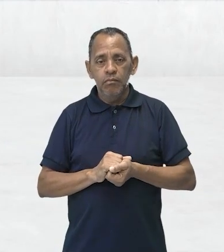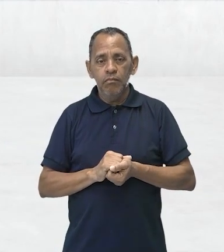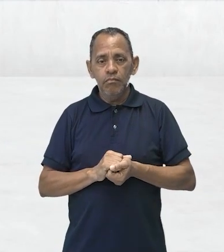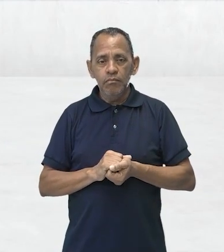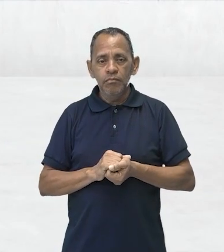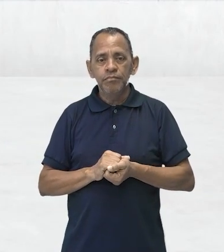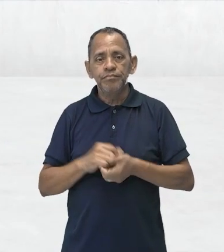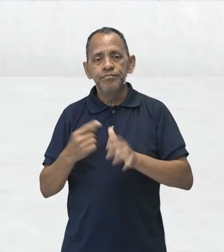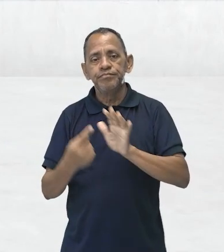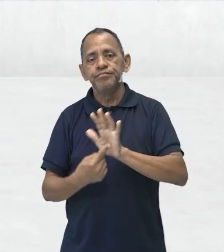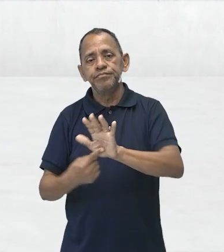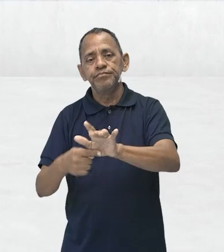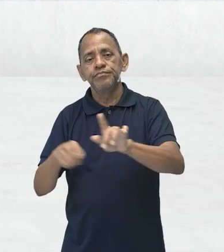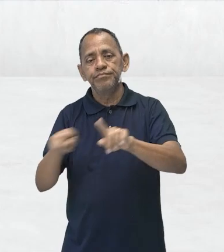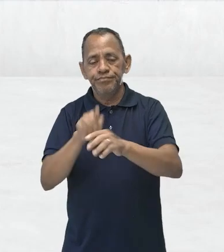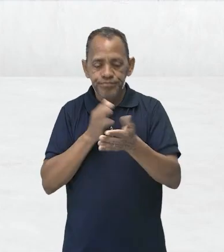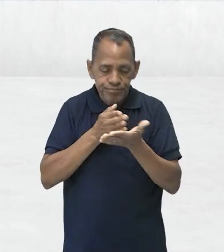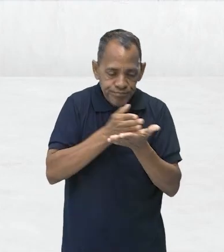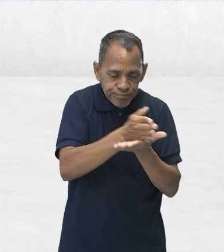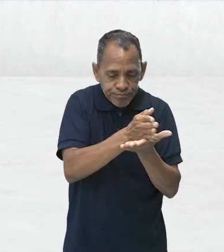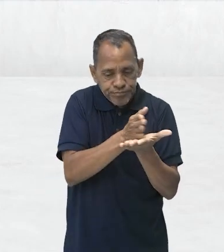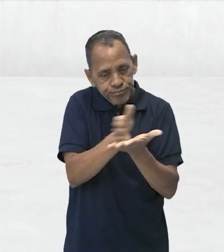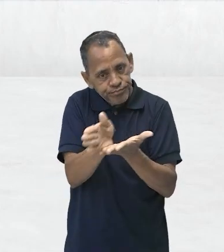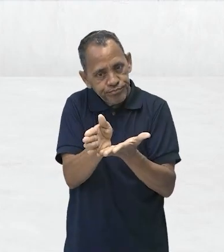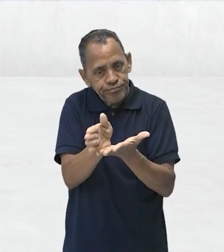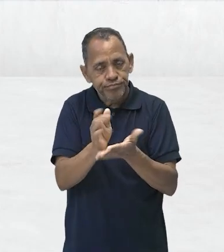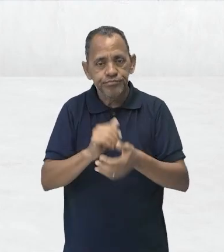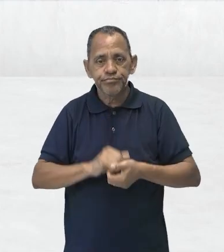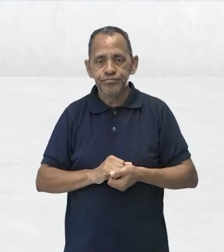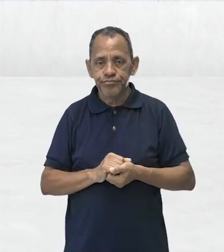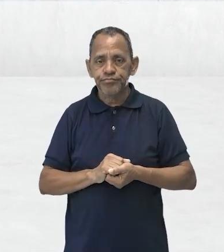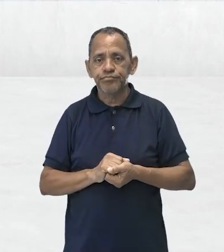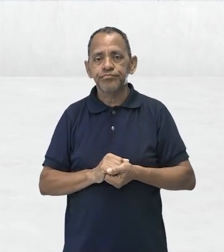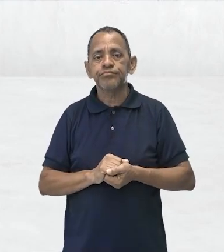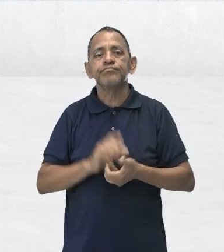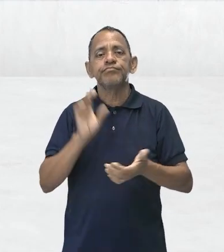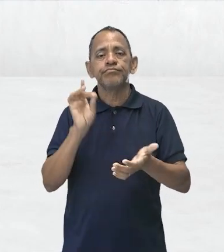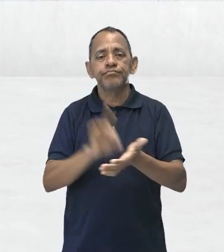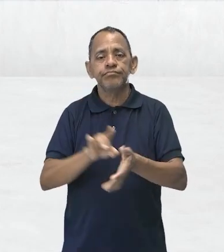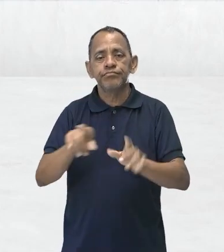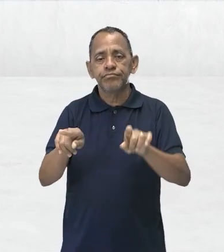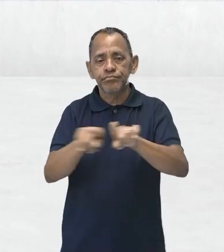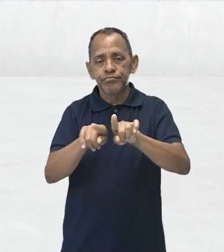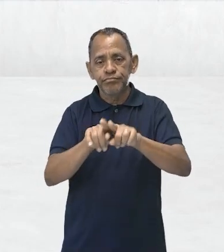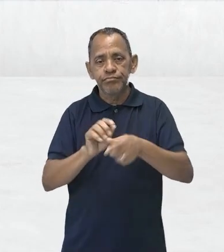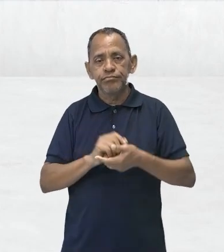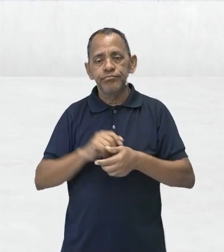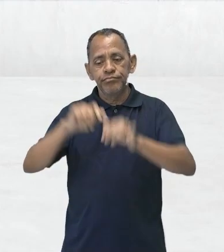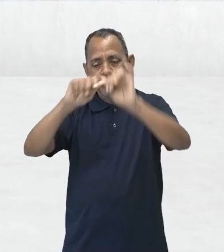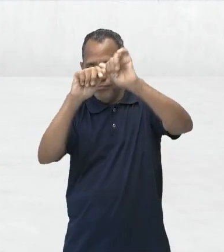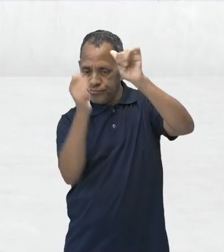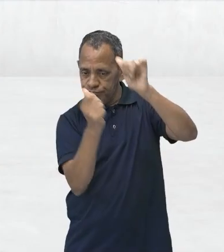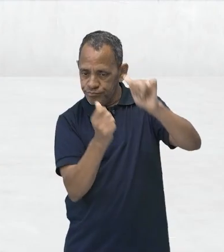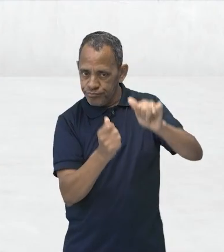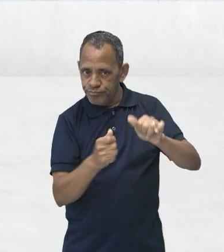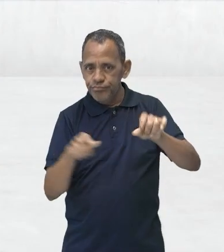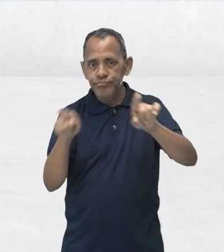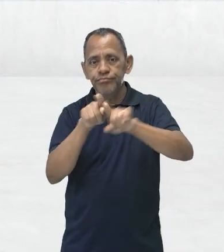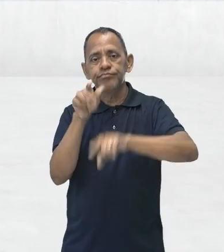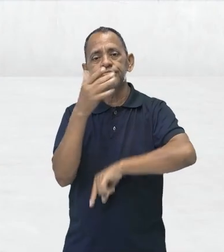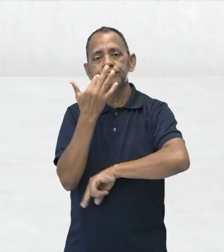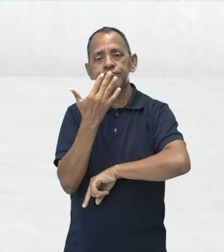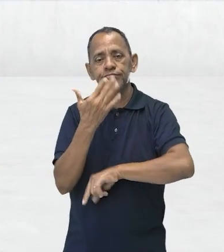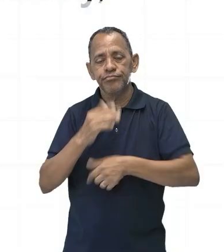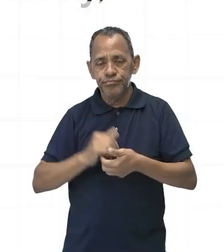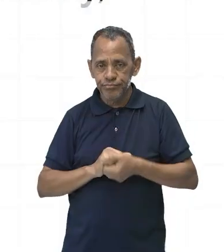trazer algumas vertentes desse abstracionismo, que é justamente a utilização das formas e das